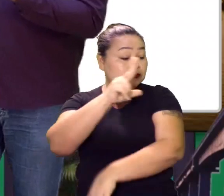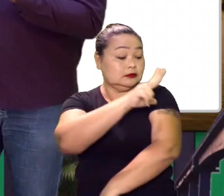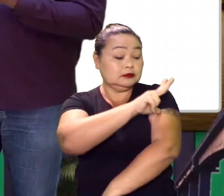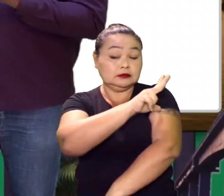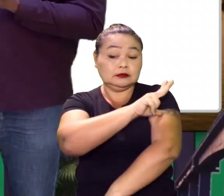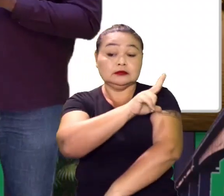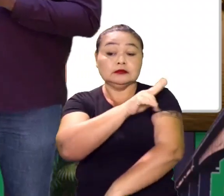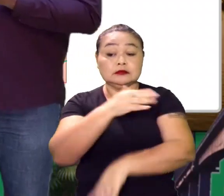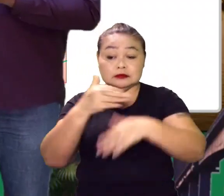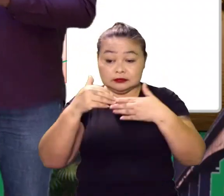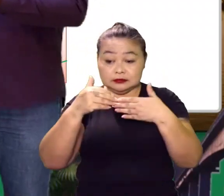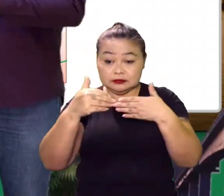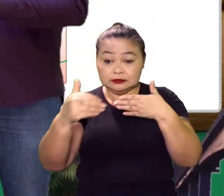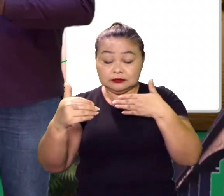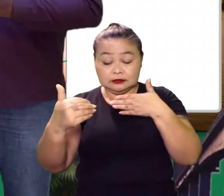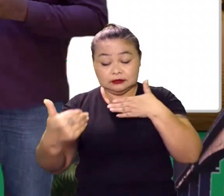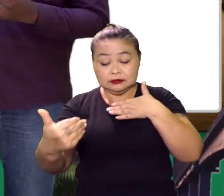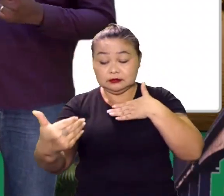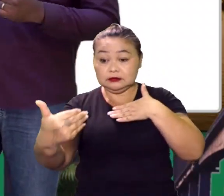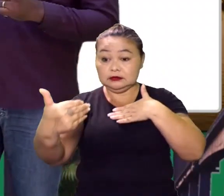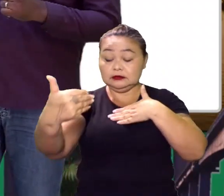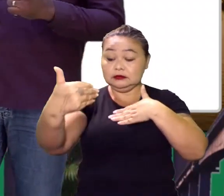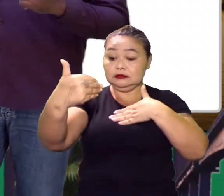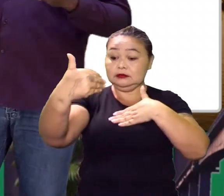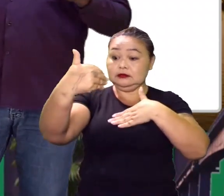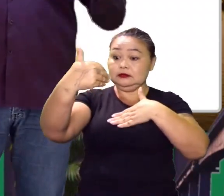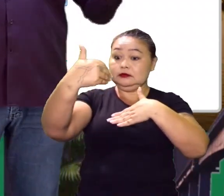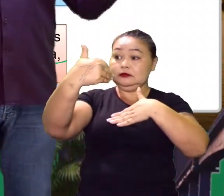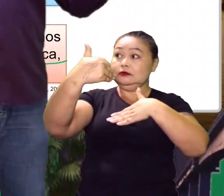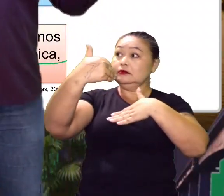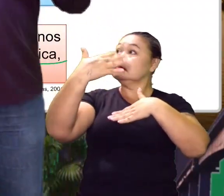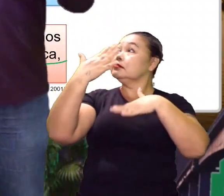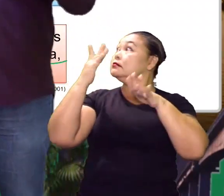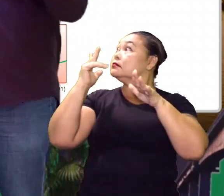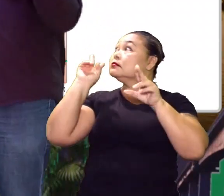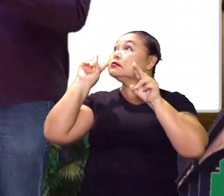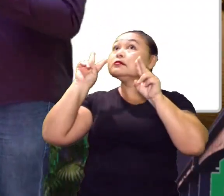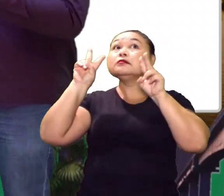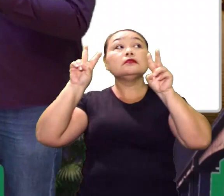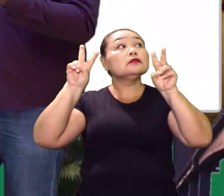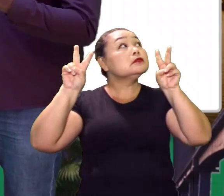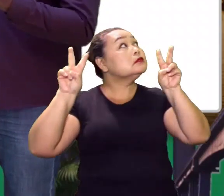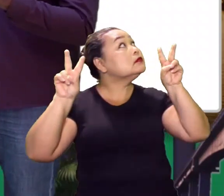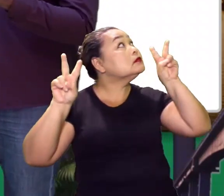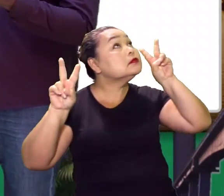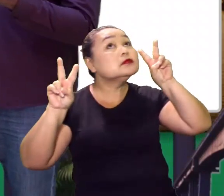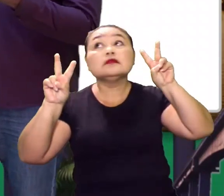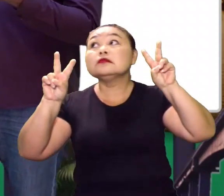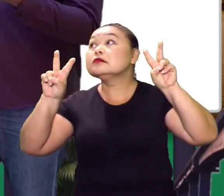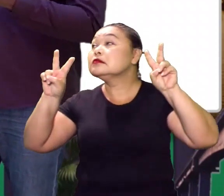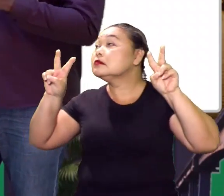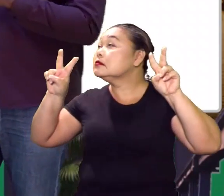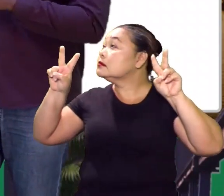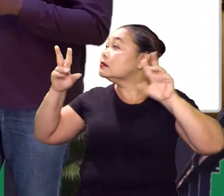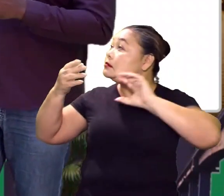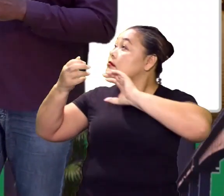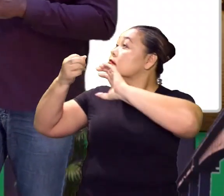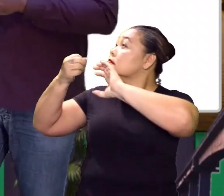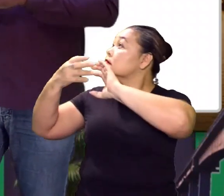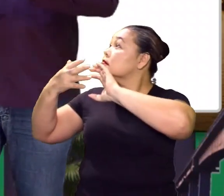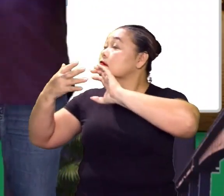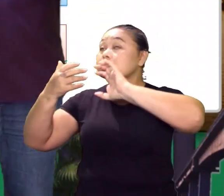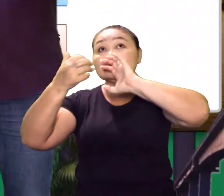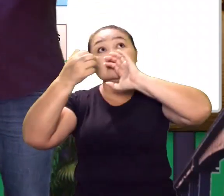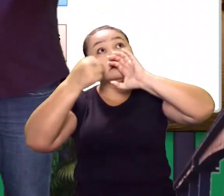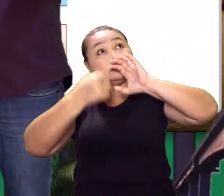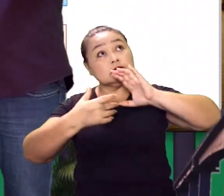do estado é Vilhena. E ele vem em direção a Porto Velho, ele começa a observar ao redor dele, né, algumas características interessantes. Ele